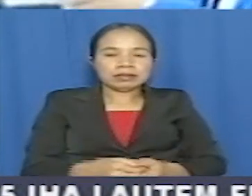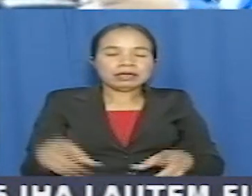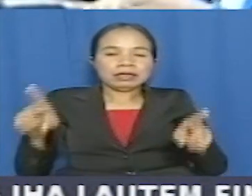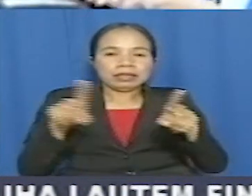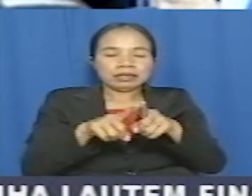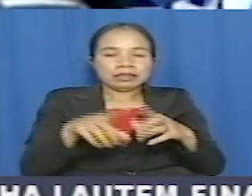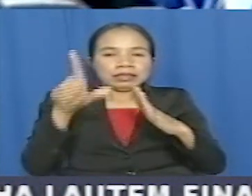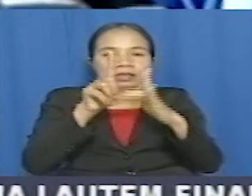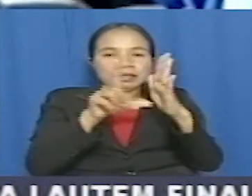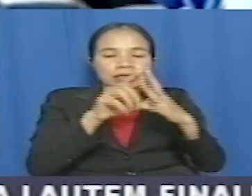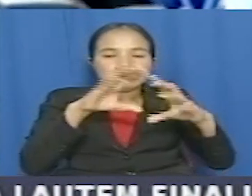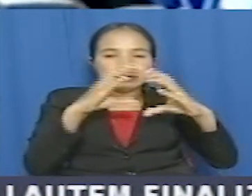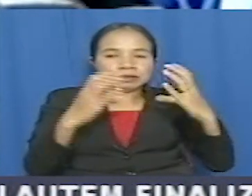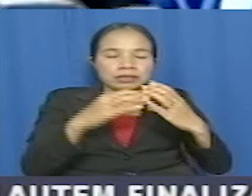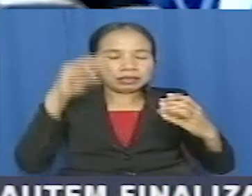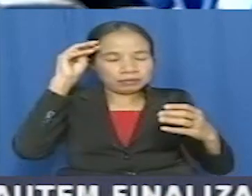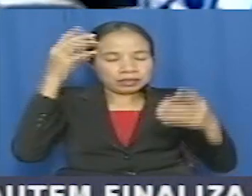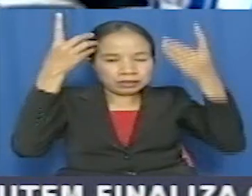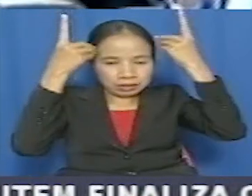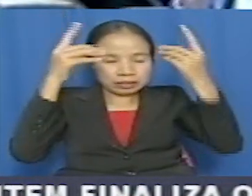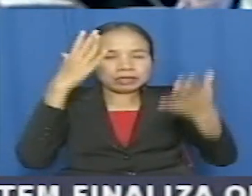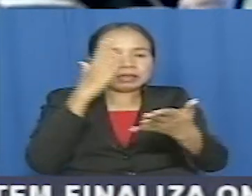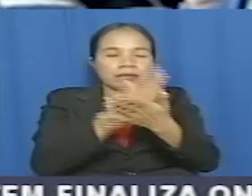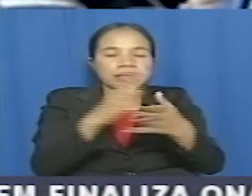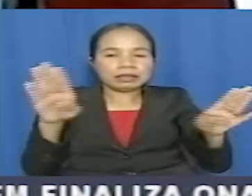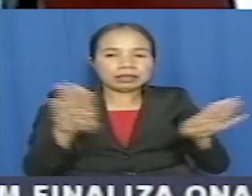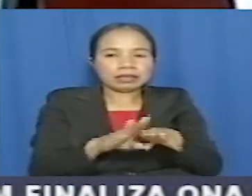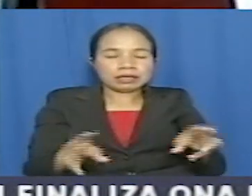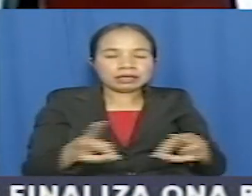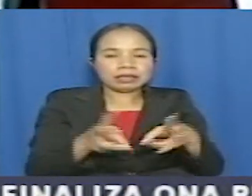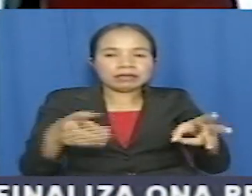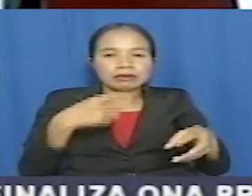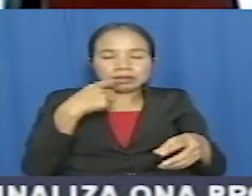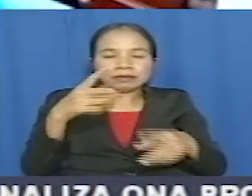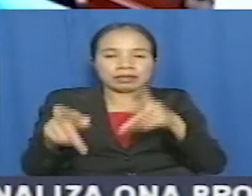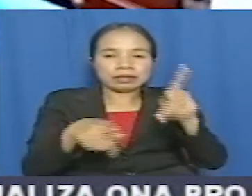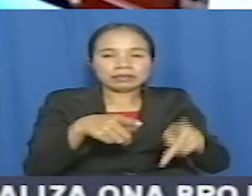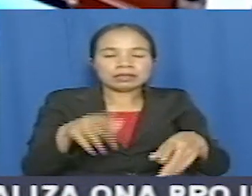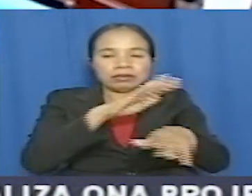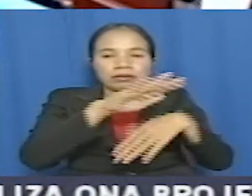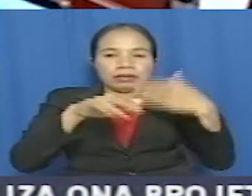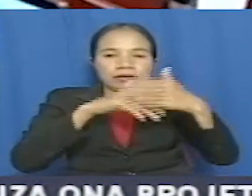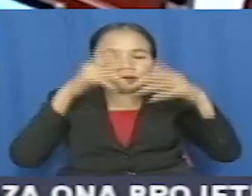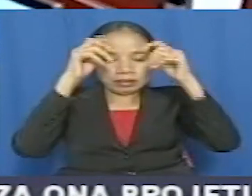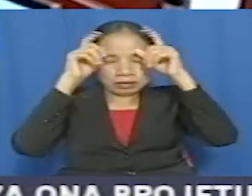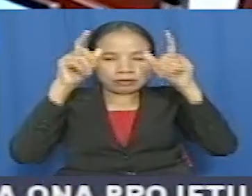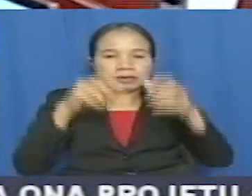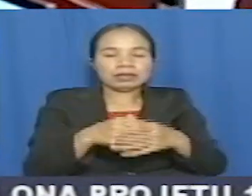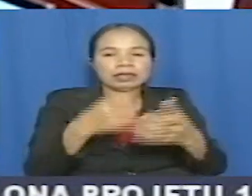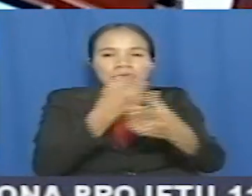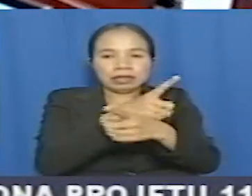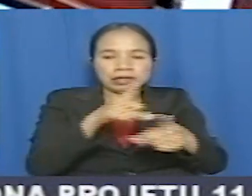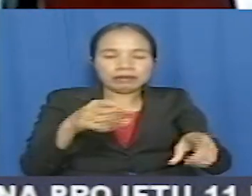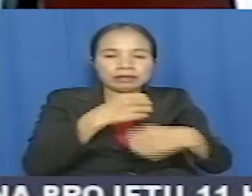Relacionado com a resolução do Conselho Ministro, decide para a cerca sanitária, onde autoriza a cidadão se reter território Timor-Leste, livre